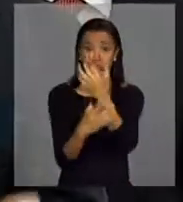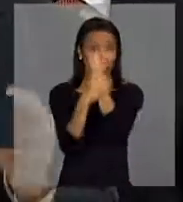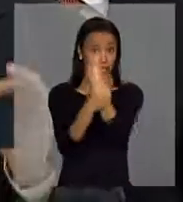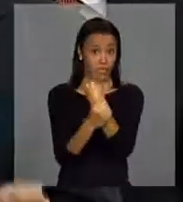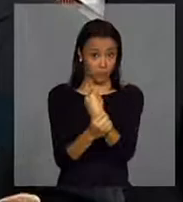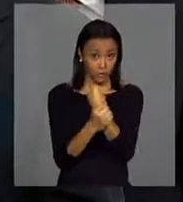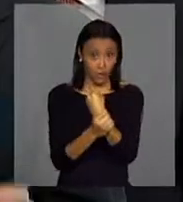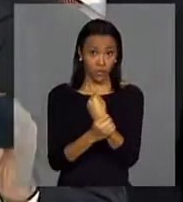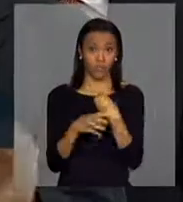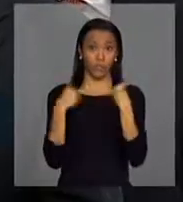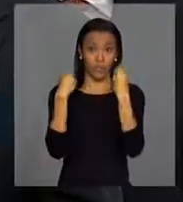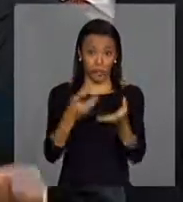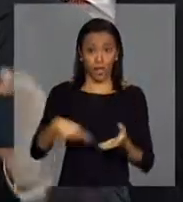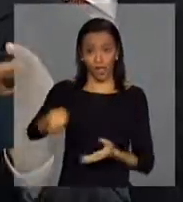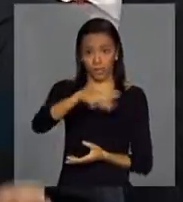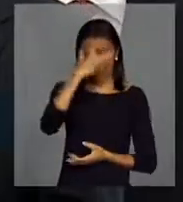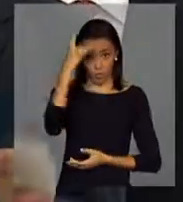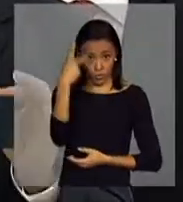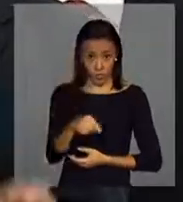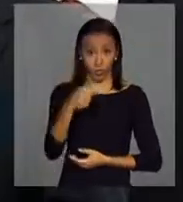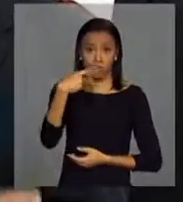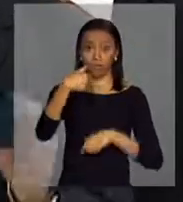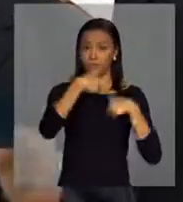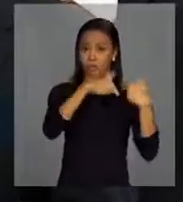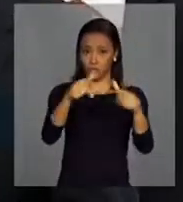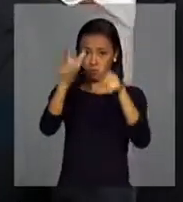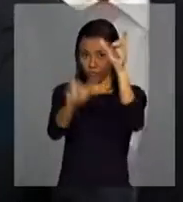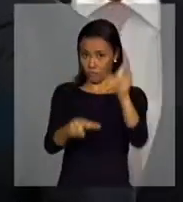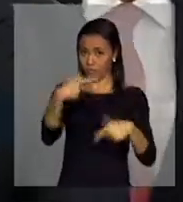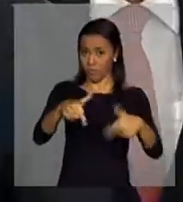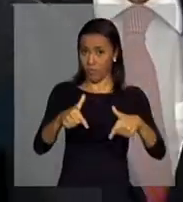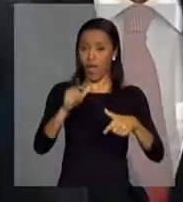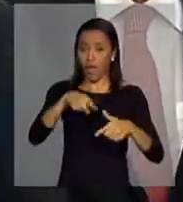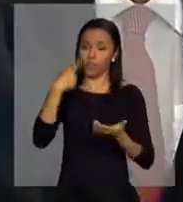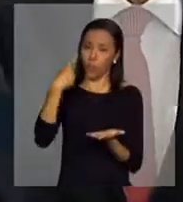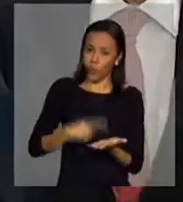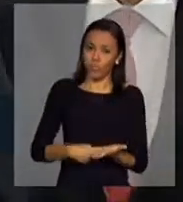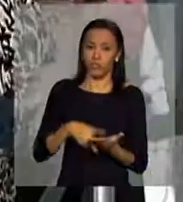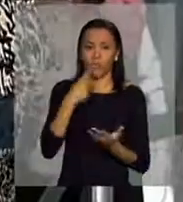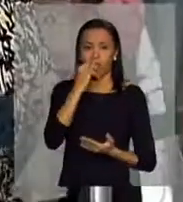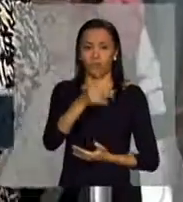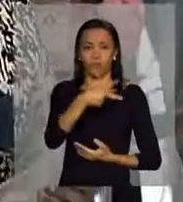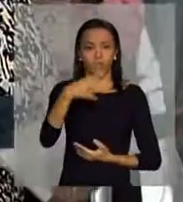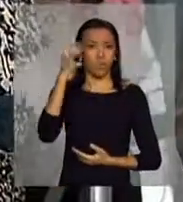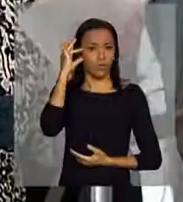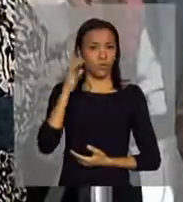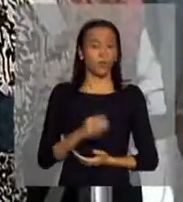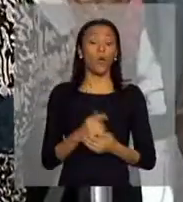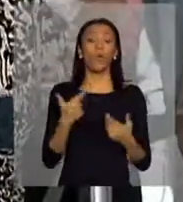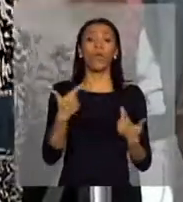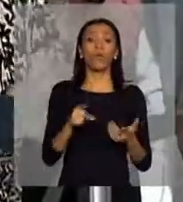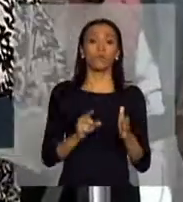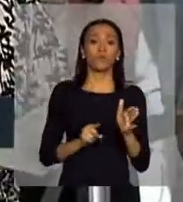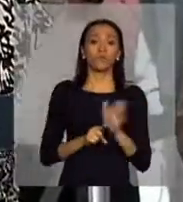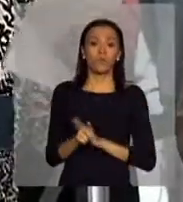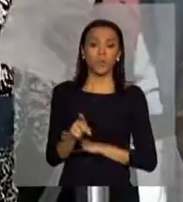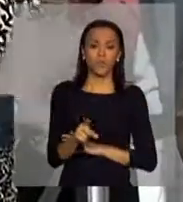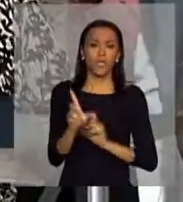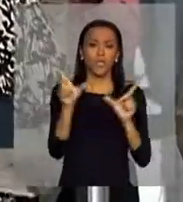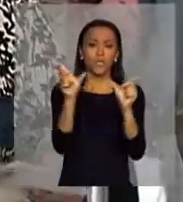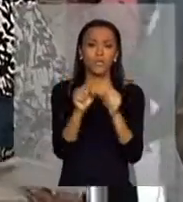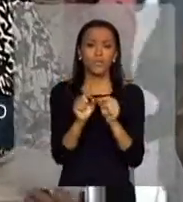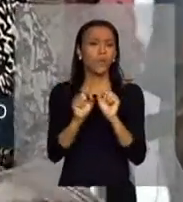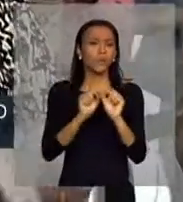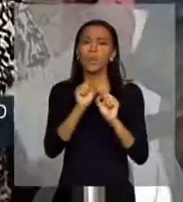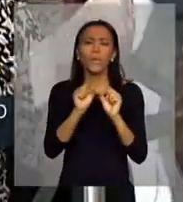dos trabalhadores brasileiros. Esse foi um pacto firmado com a presidenta Dilma. Senador, é possível resumir, por exemplo, a informação sobre o